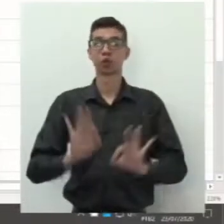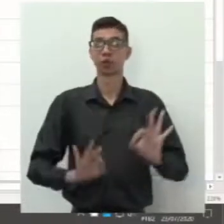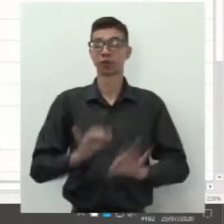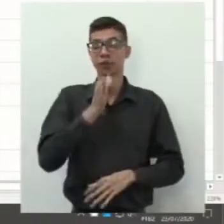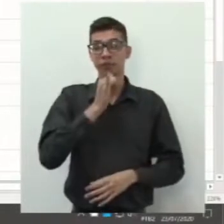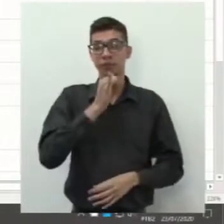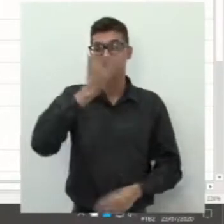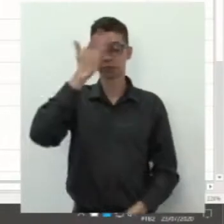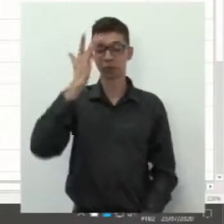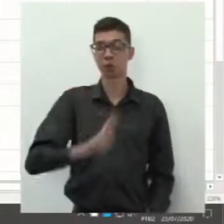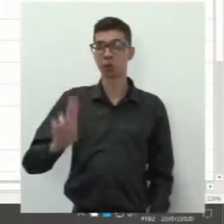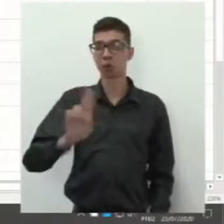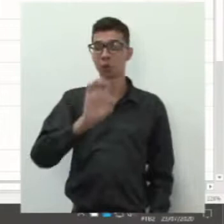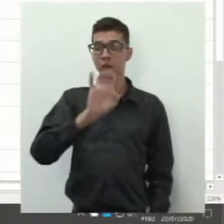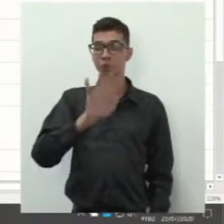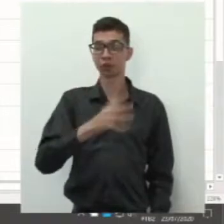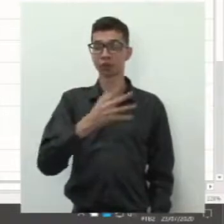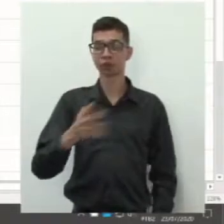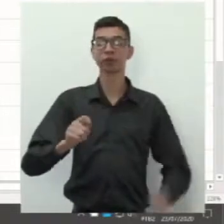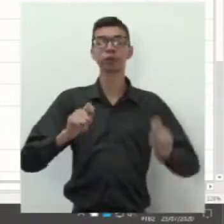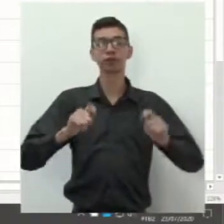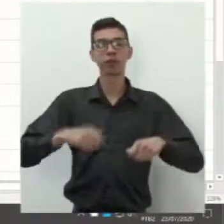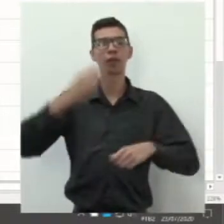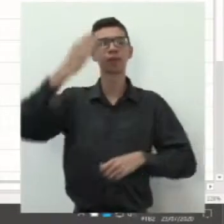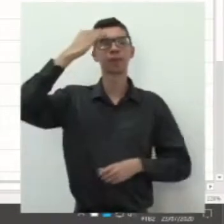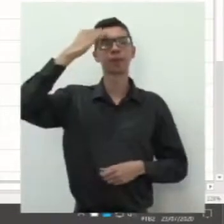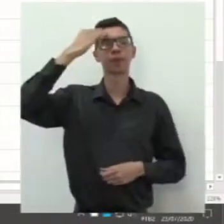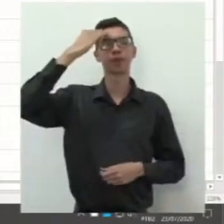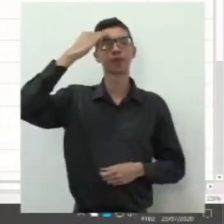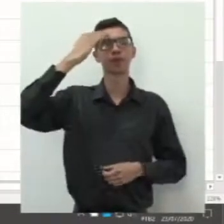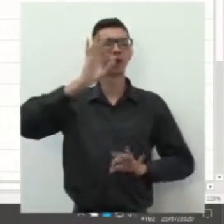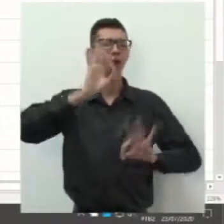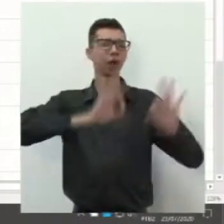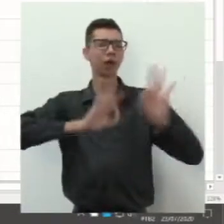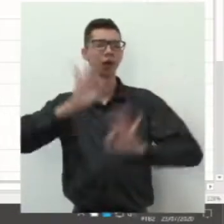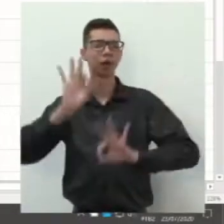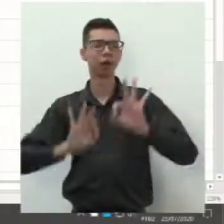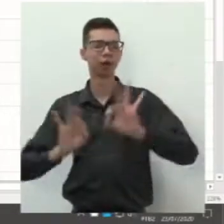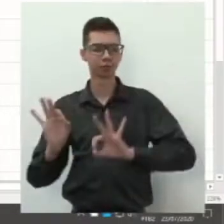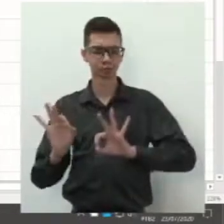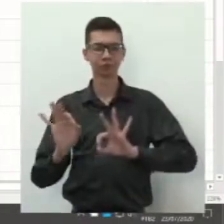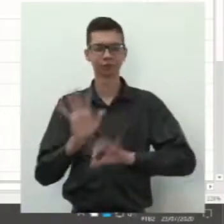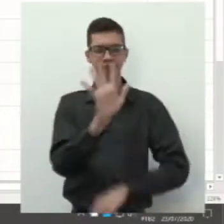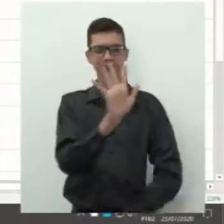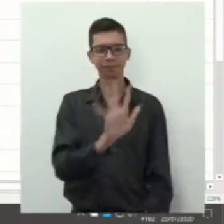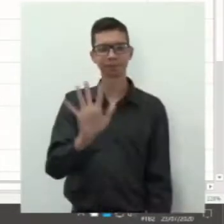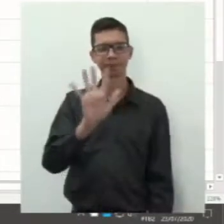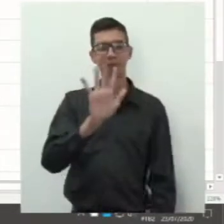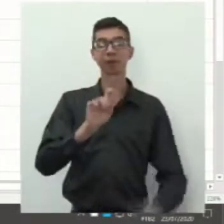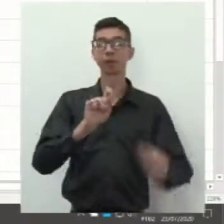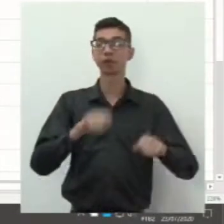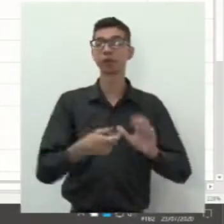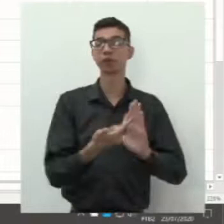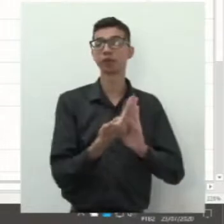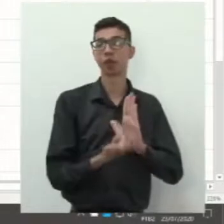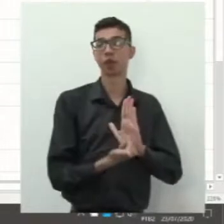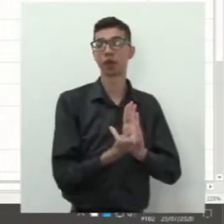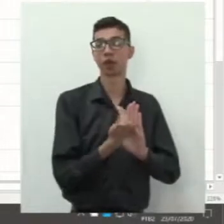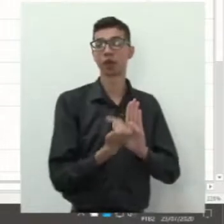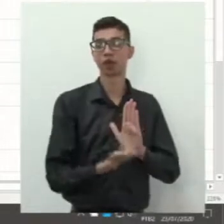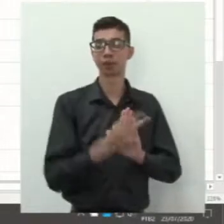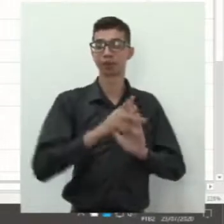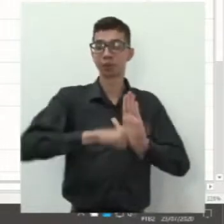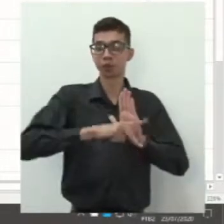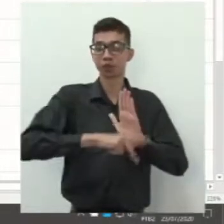para fazer mapa mental, deixa tudo alinhado, desenho, rascunho de projeto. Então, você consegue alinhar os dados dentro